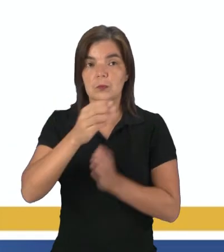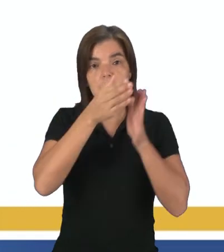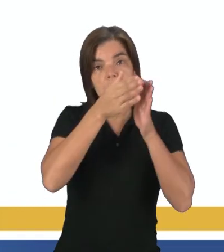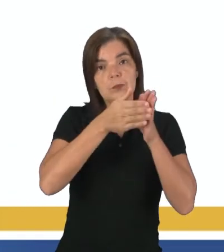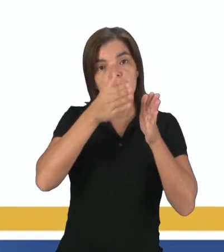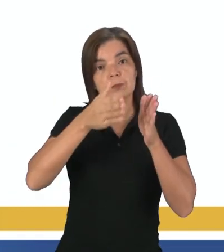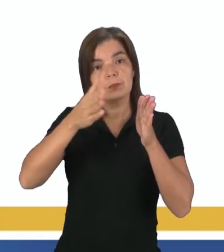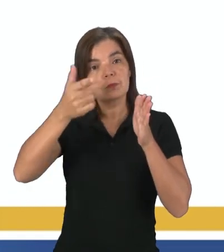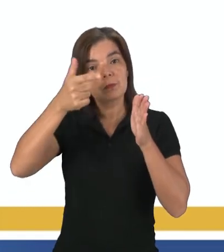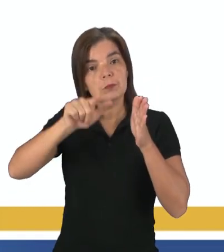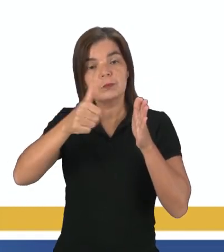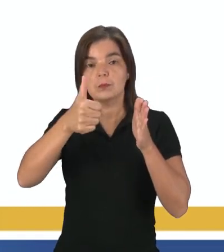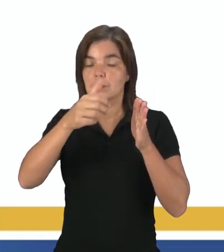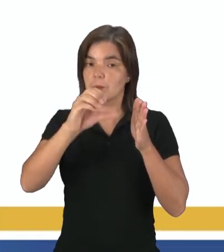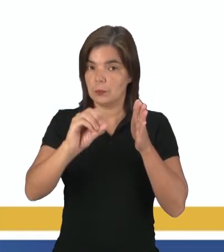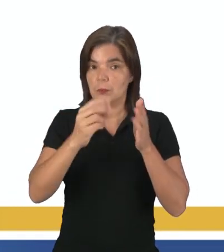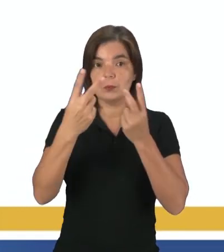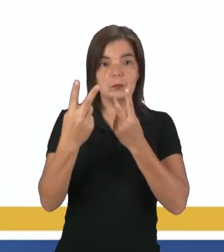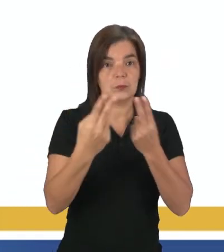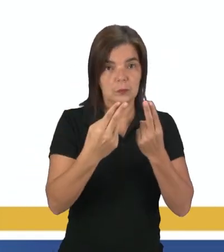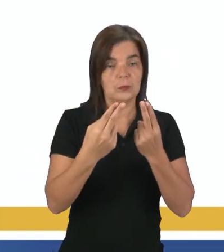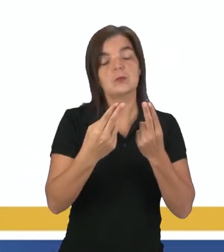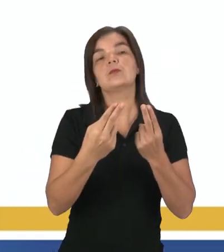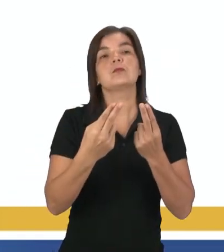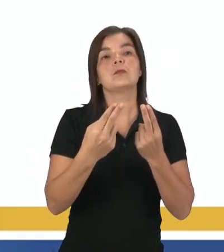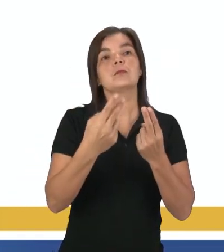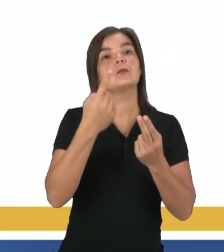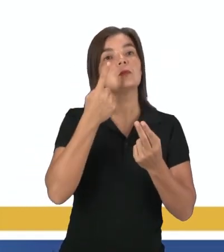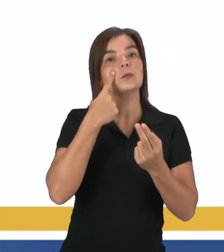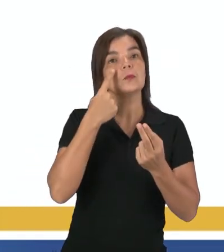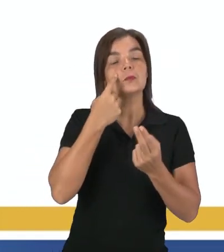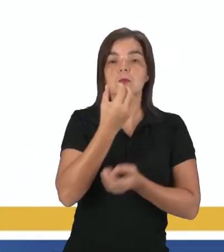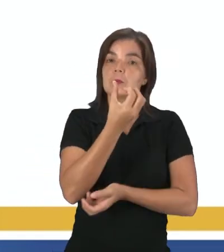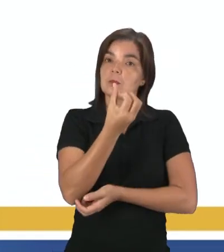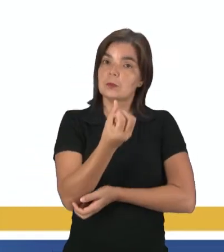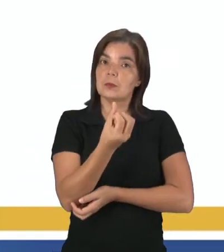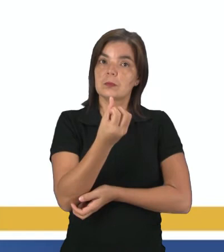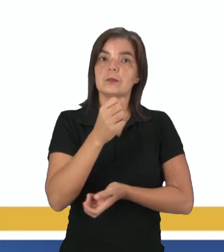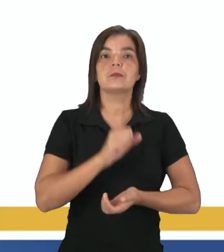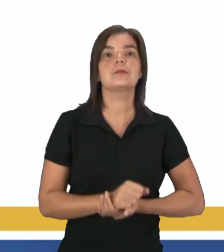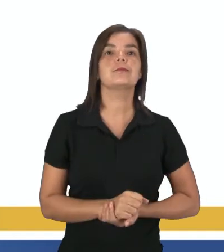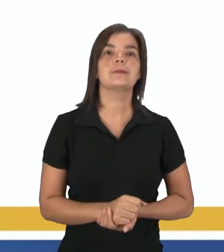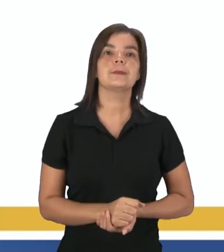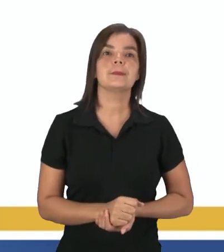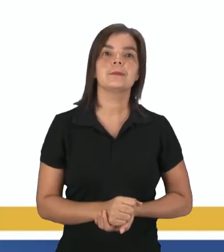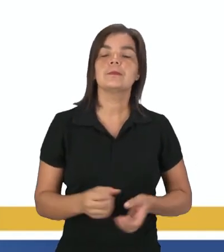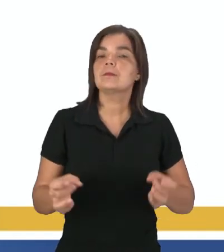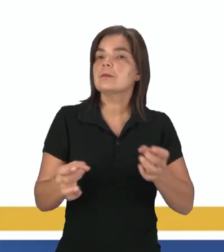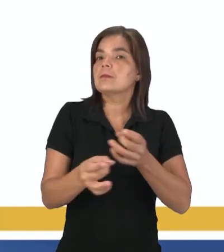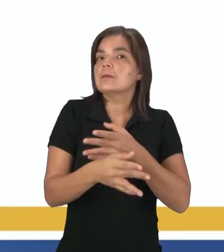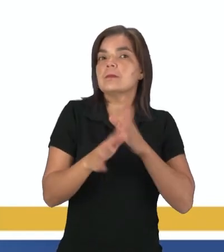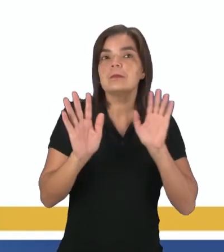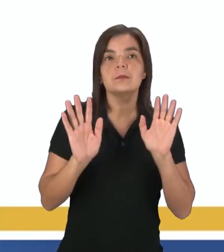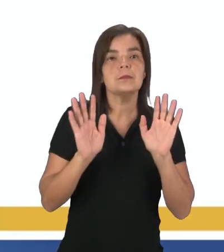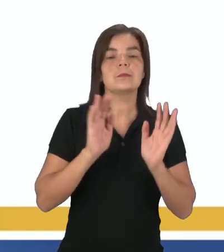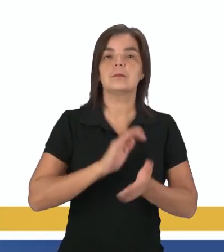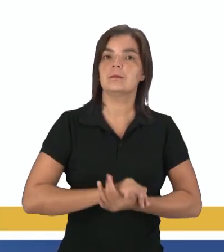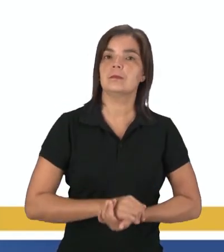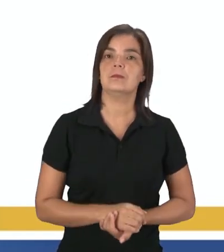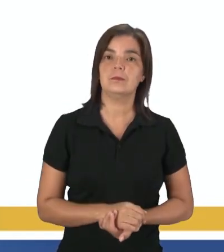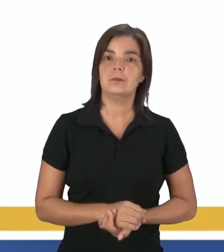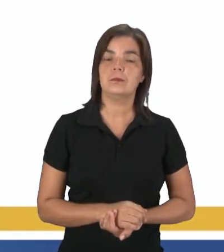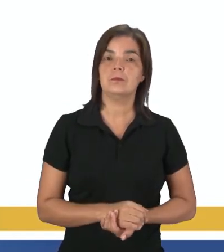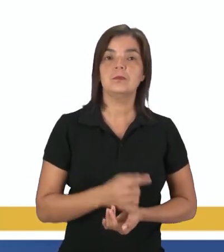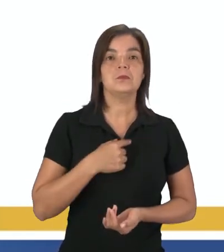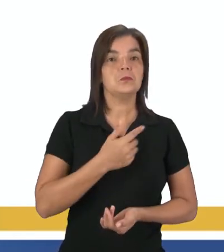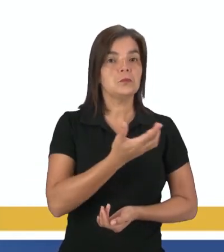dividi novamente em 10 partes iguais e peguei a sexta parte. E pronto, né?